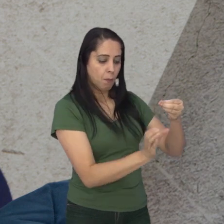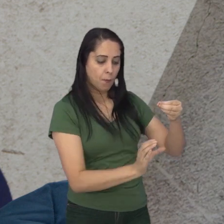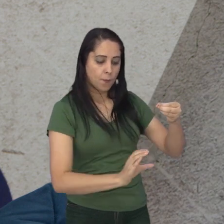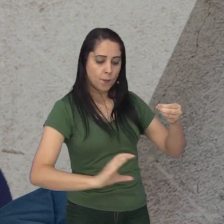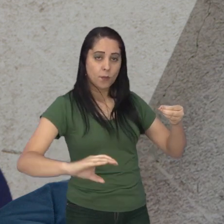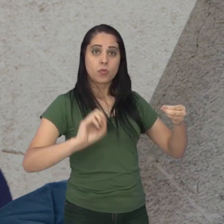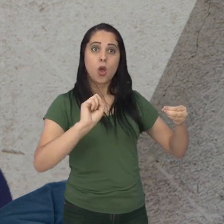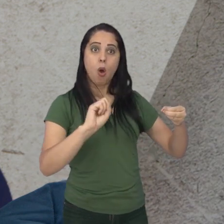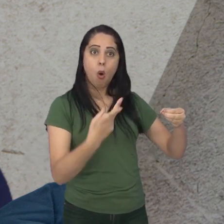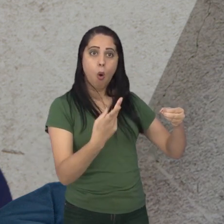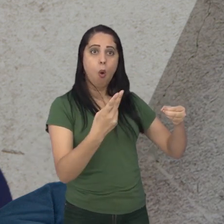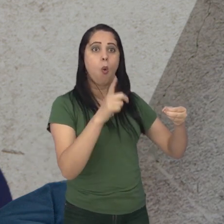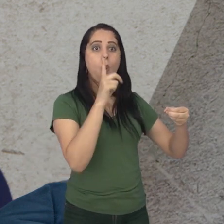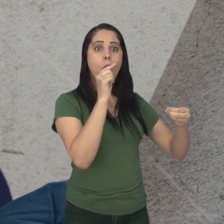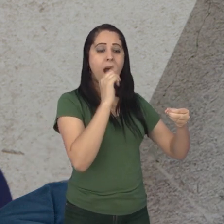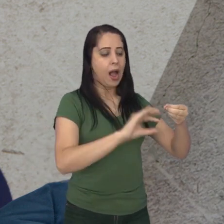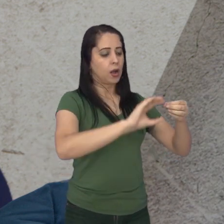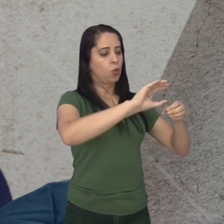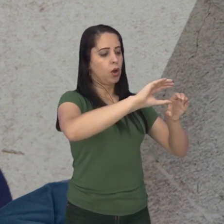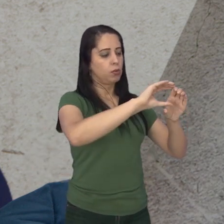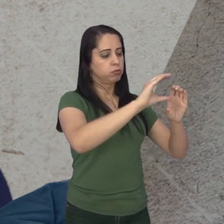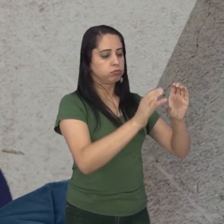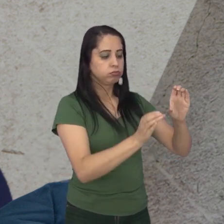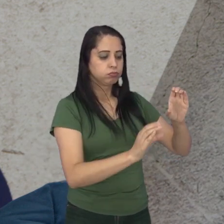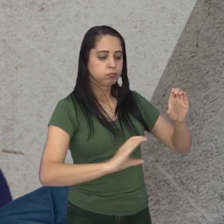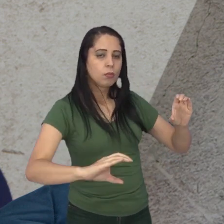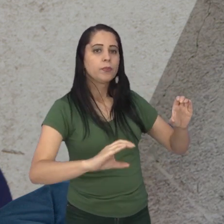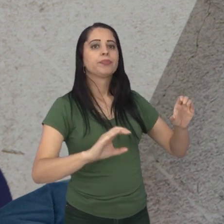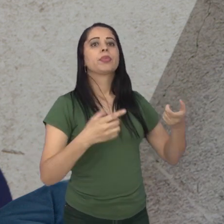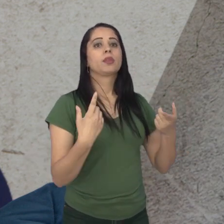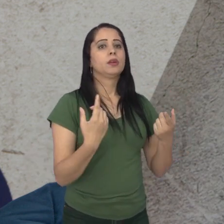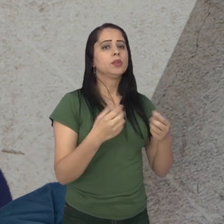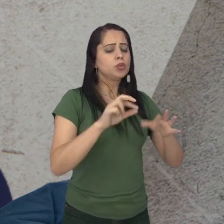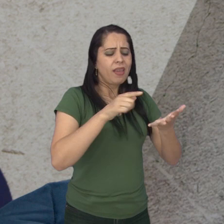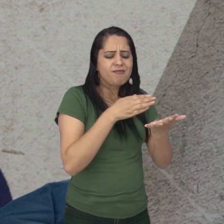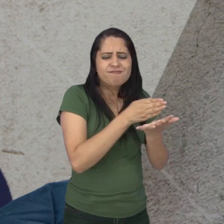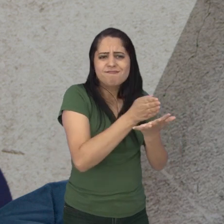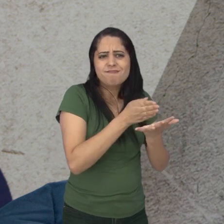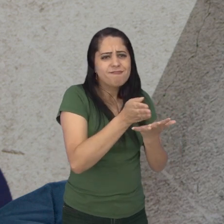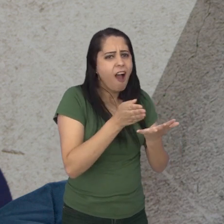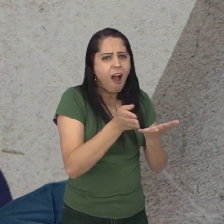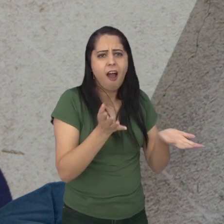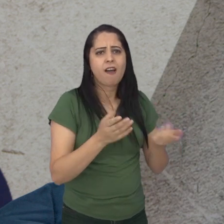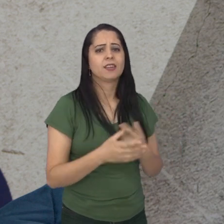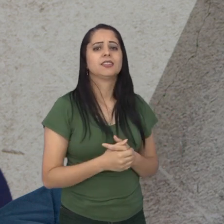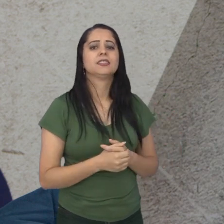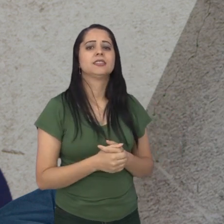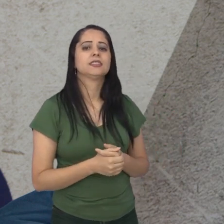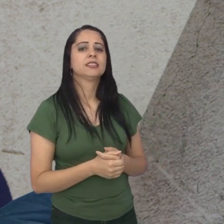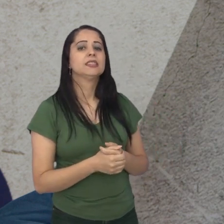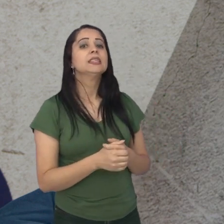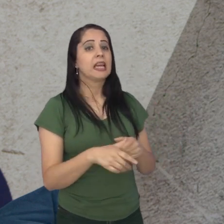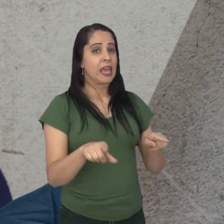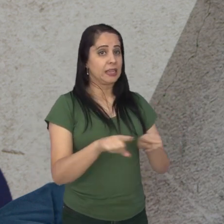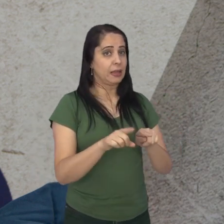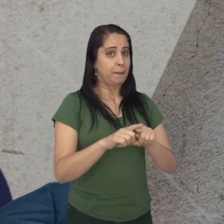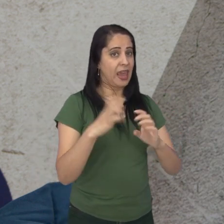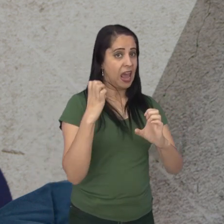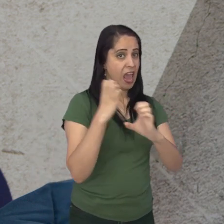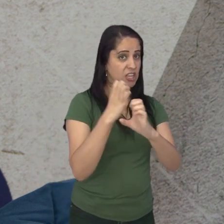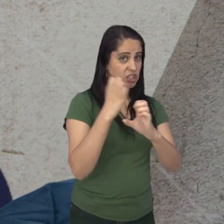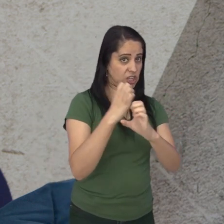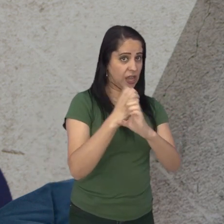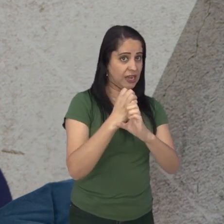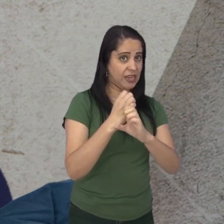esgoto, água, sistemas de proteção contra incêndio. A engenharia civil também é